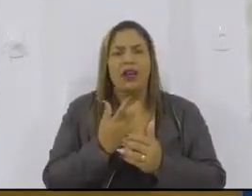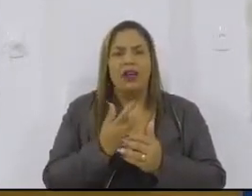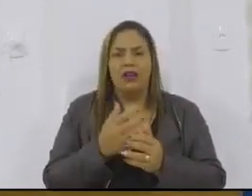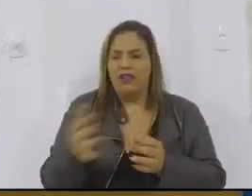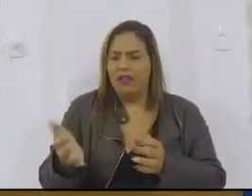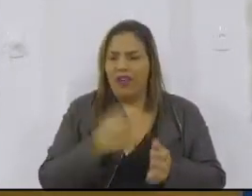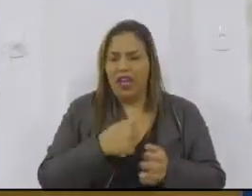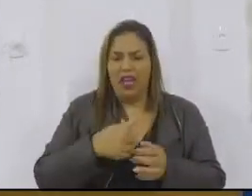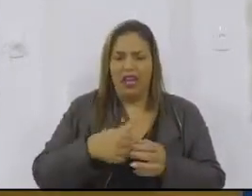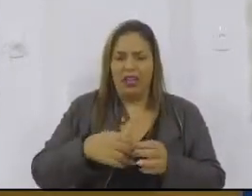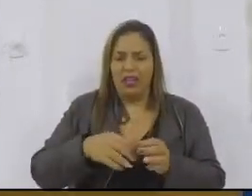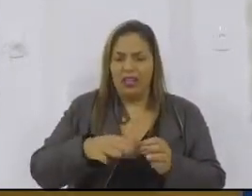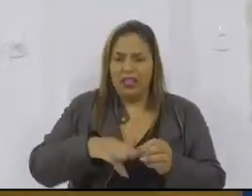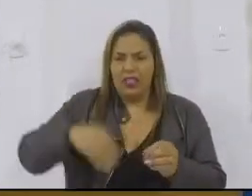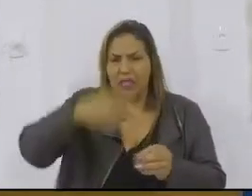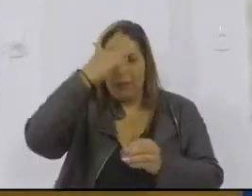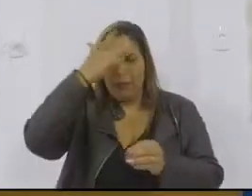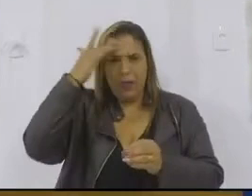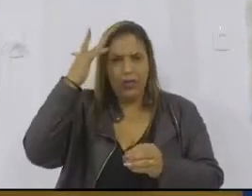das vans, fazendo passar